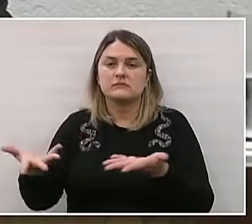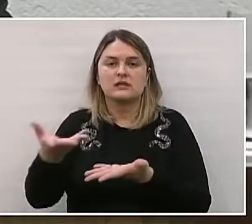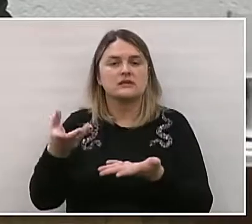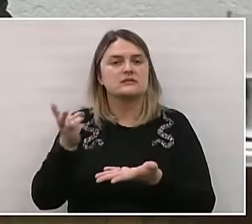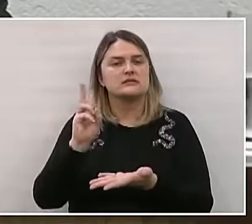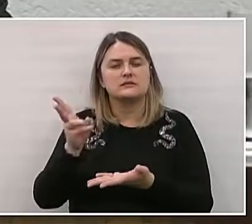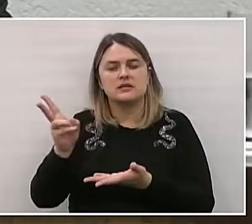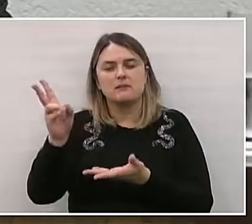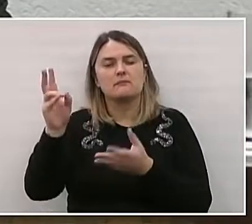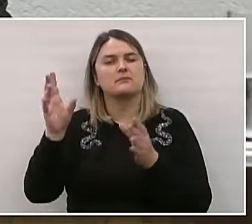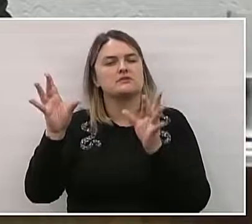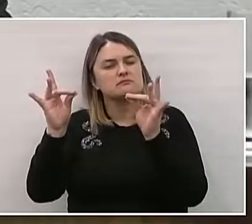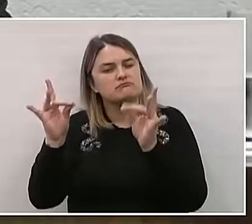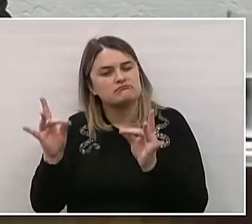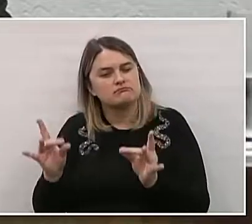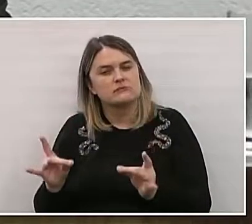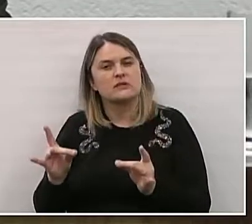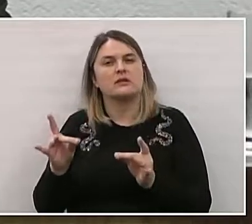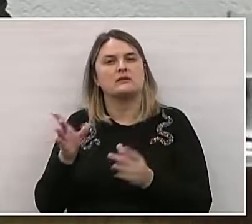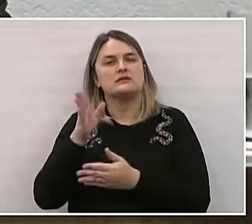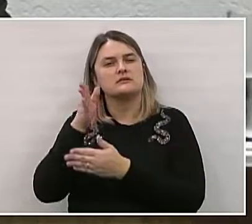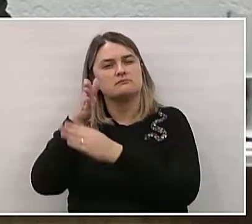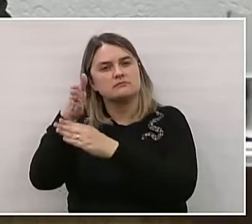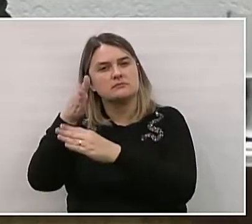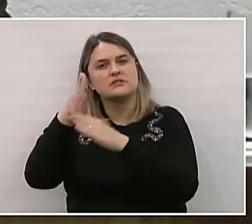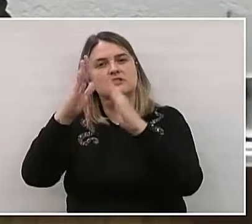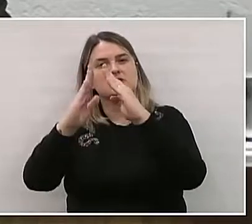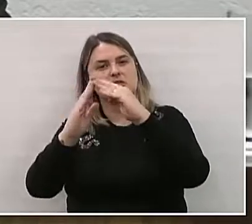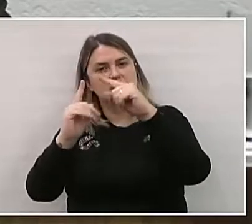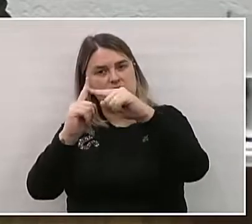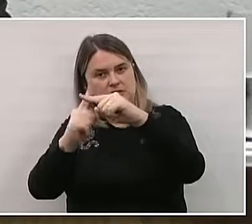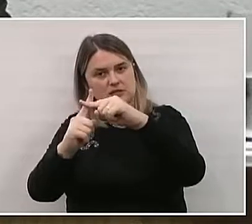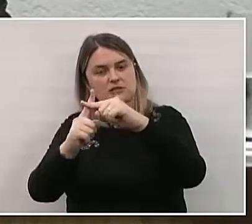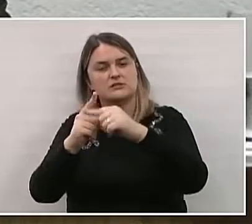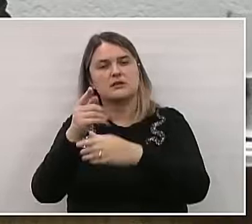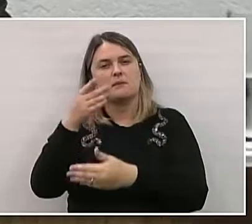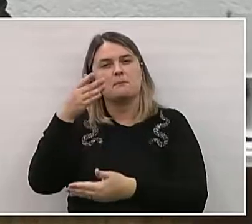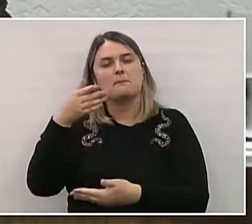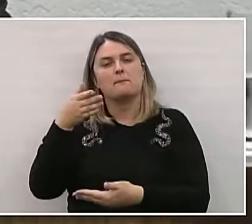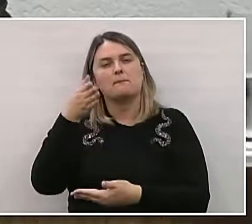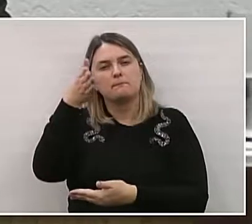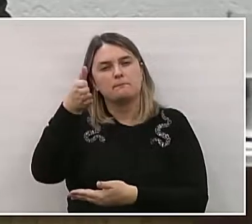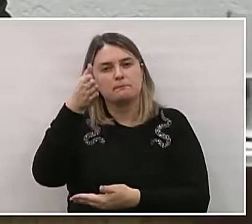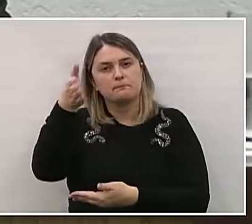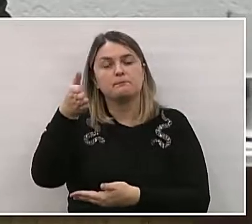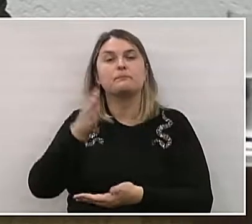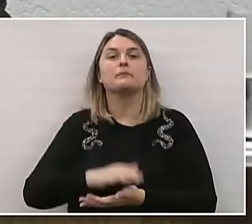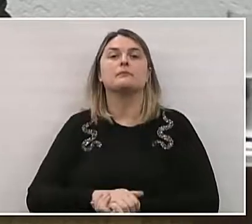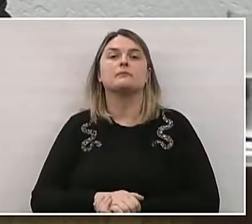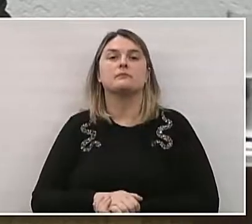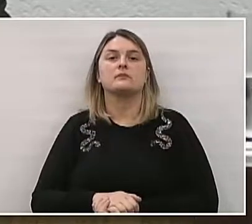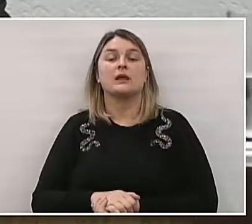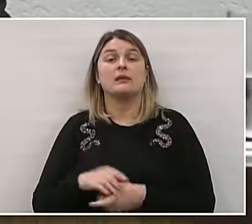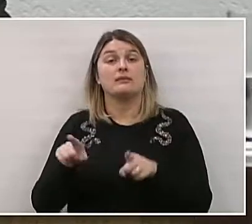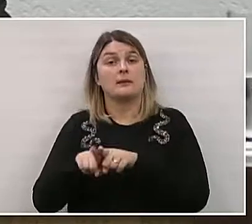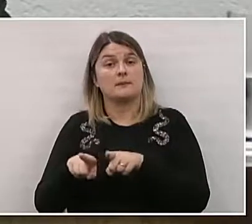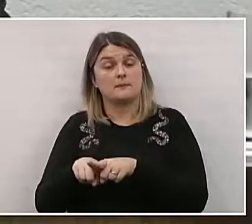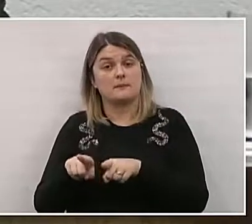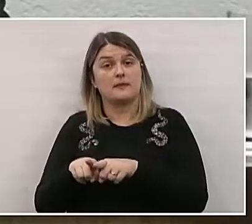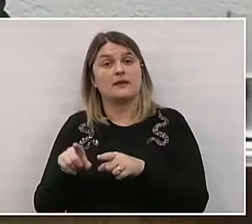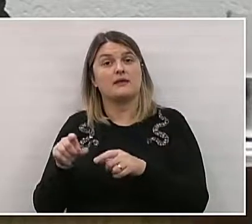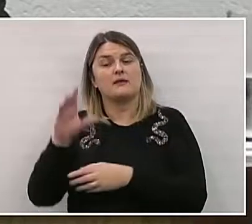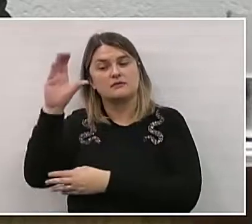Era extremamente religiosa, praticava o catolicismo, inclusive catequizando